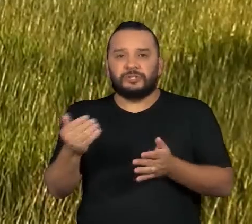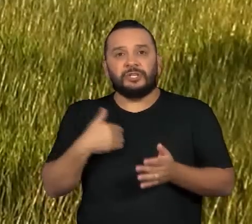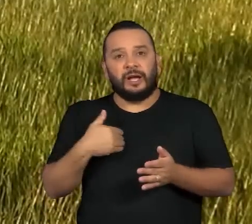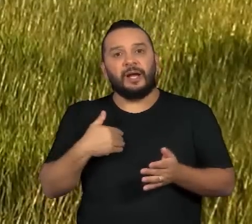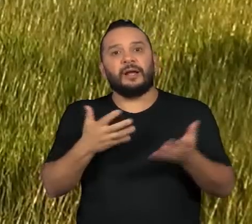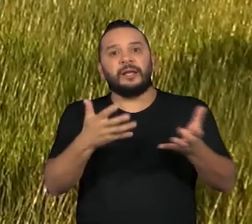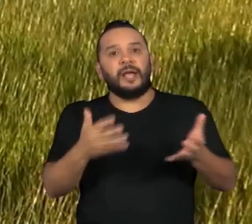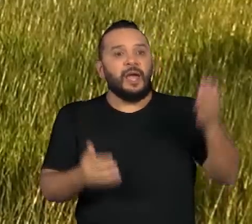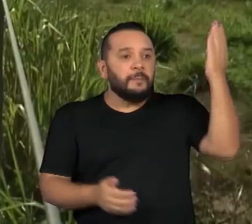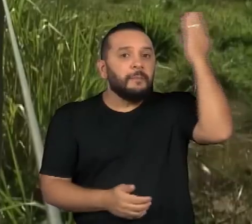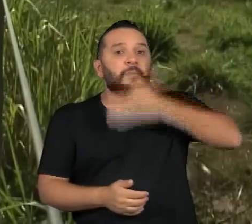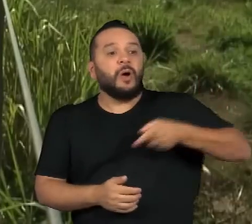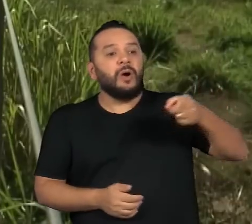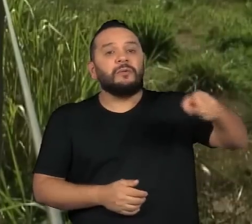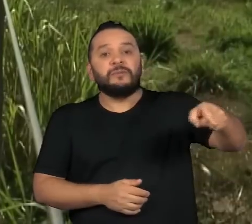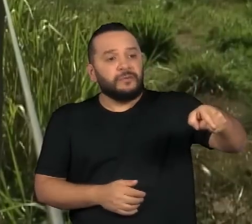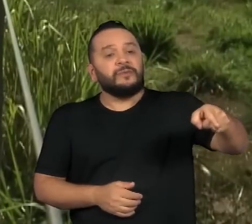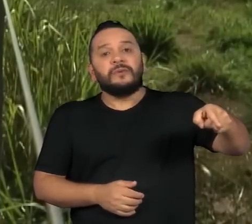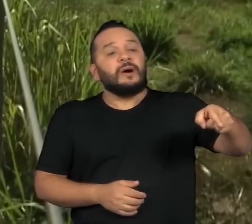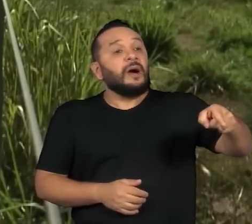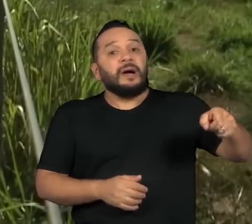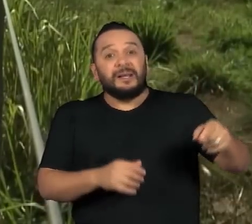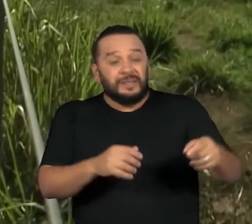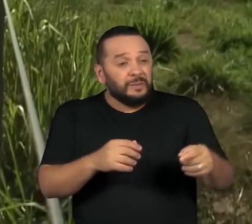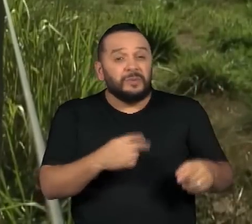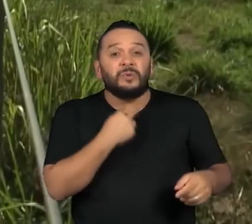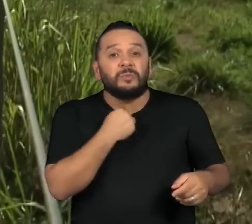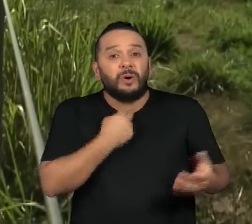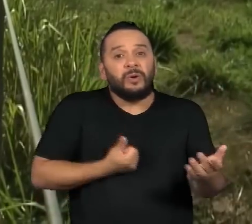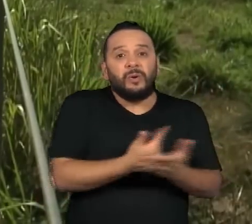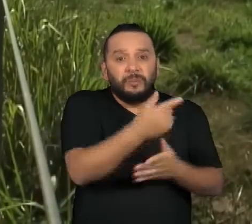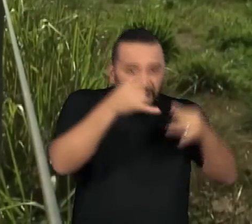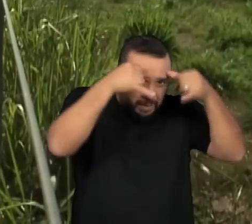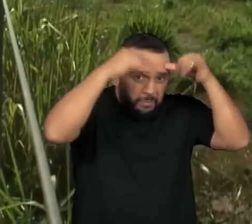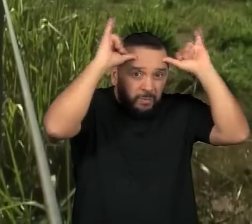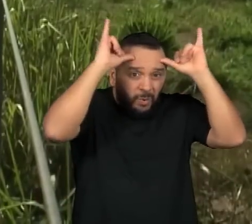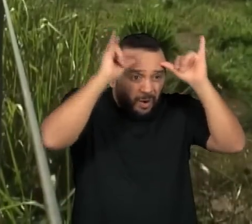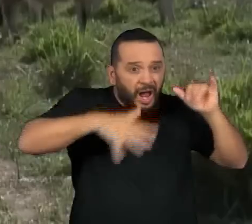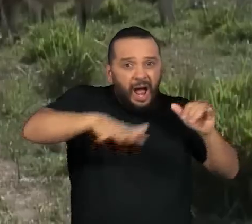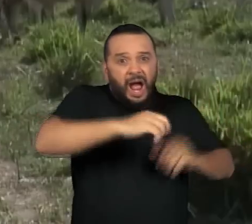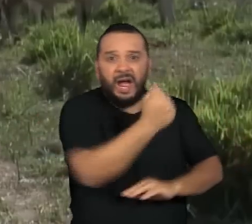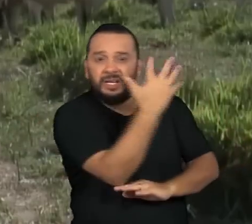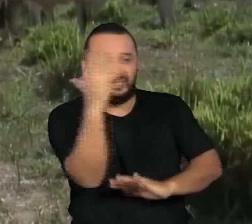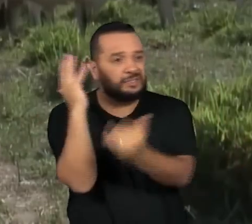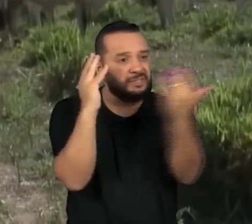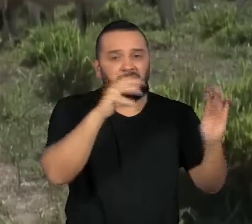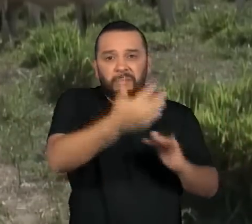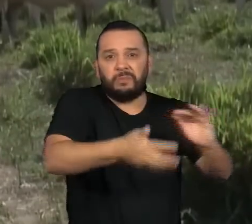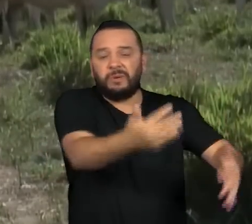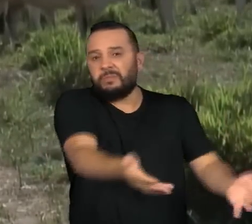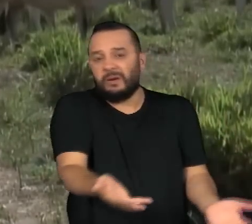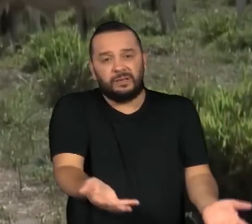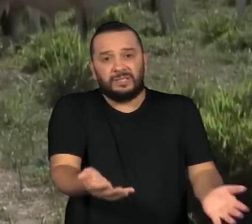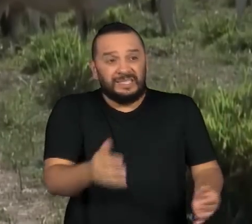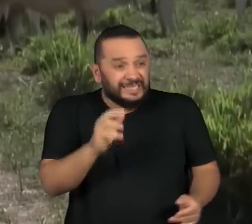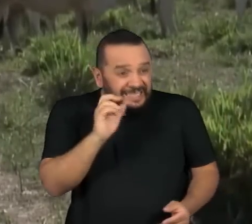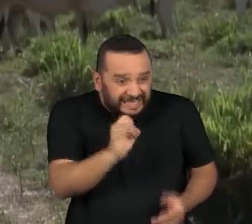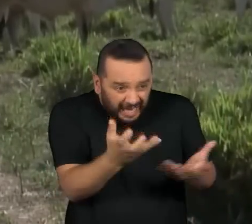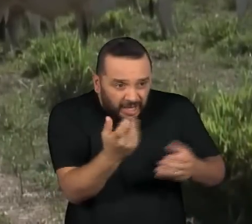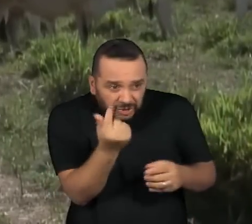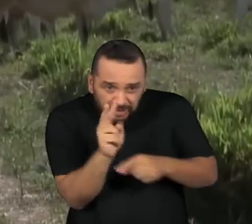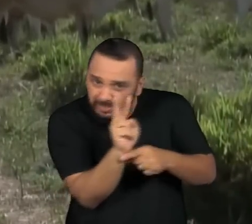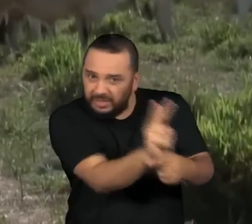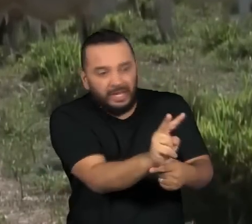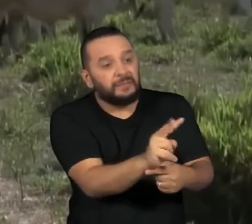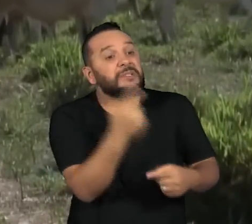não comprar o gado de áreas desmatadas na Amazônia Legal antes de aprovar os pedidos de crédito. As empresas do